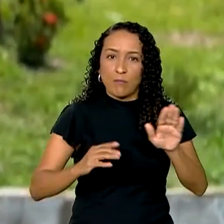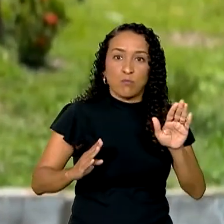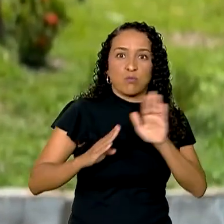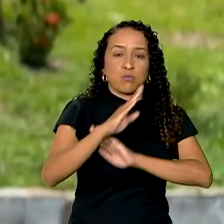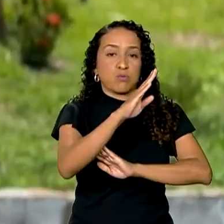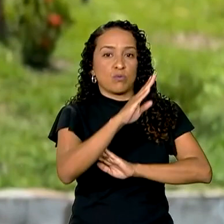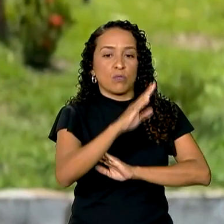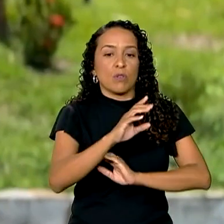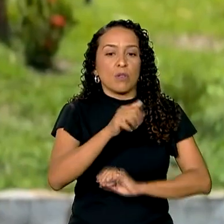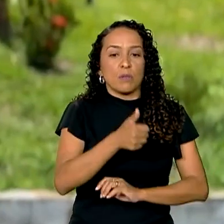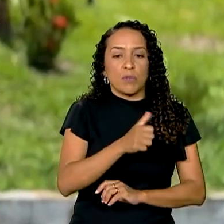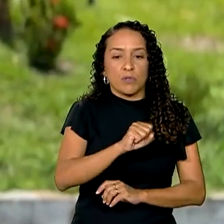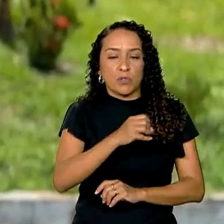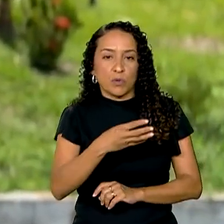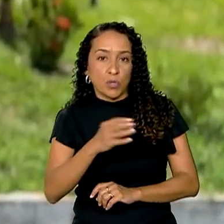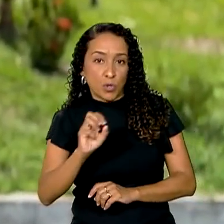R$